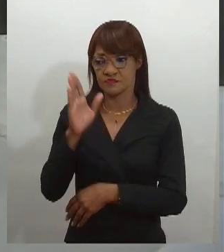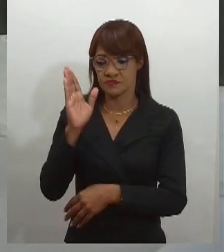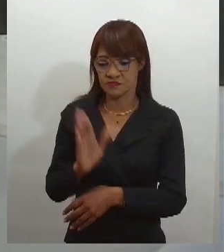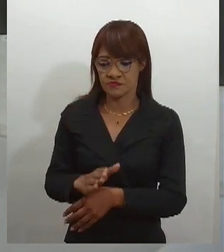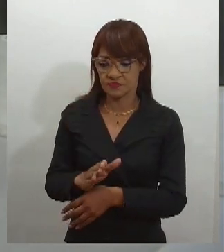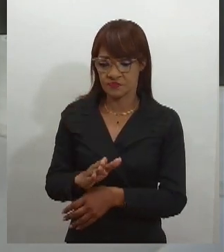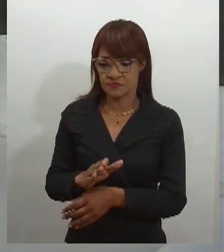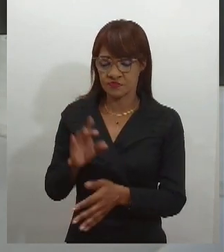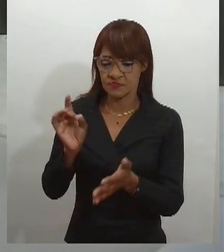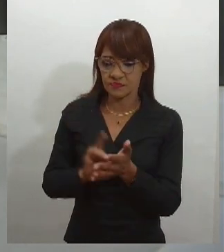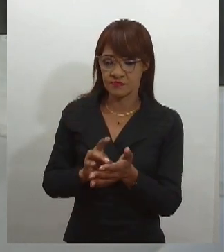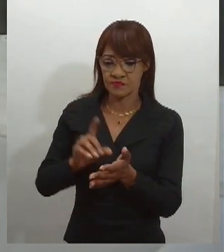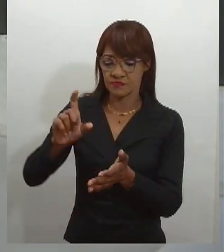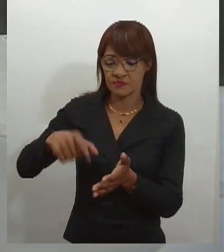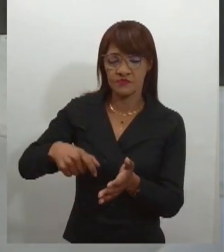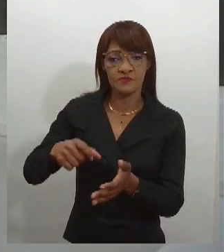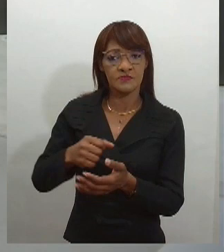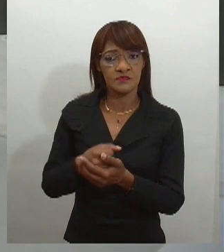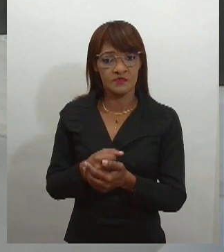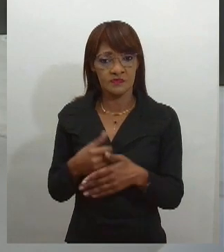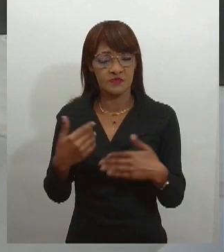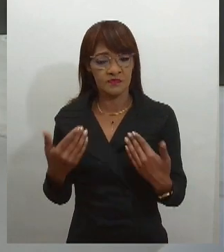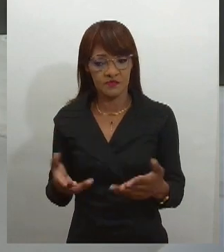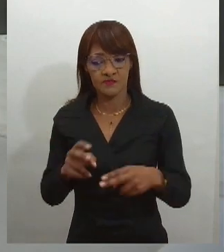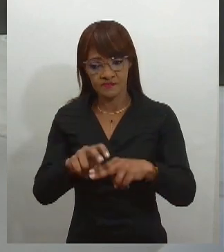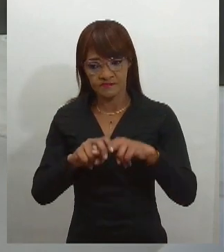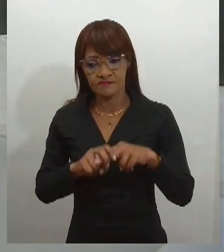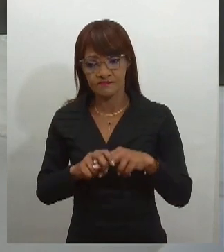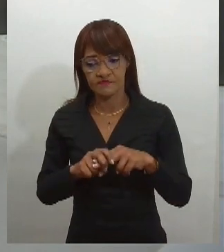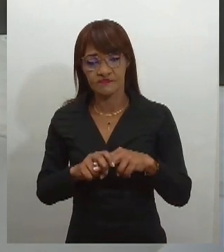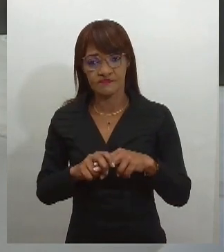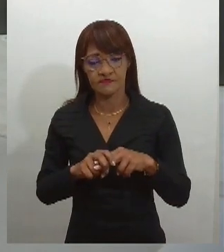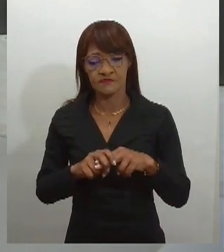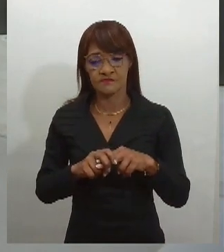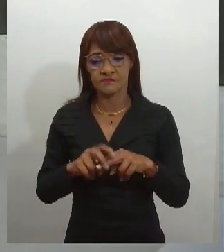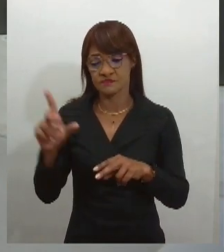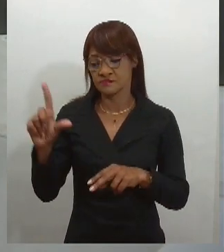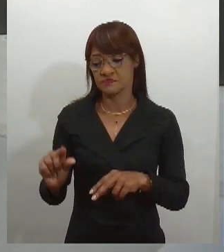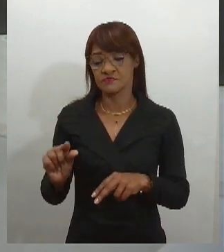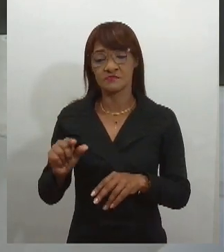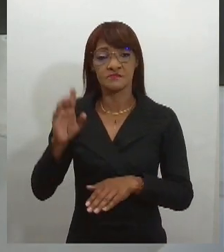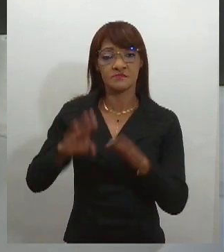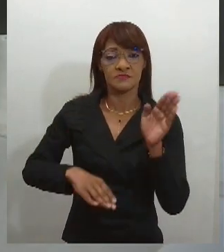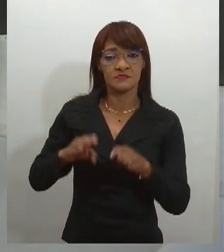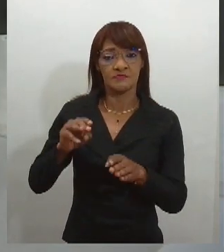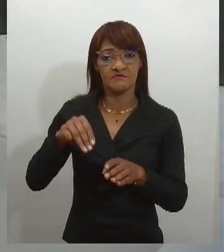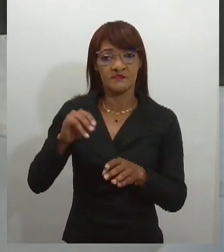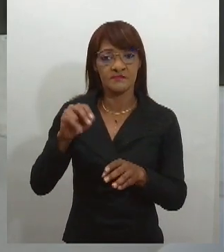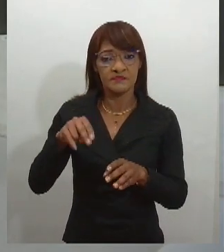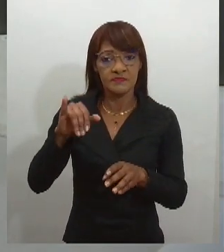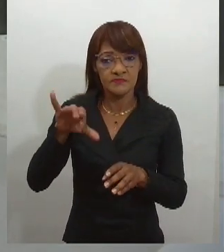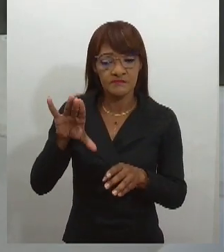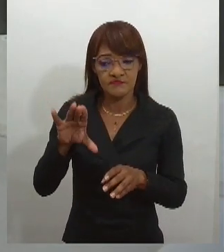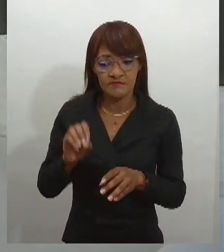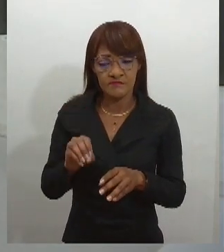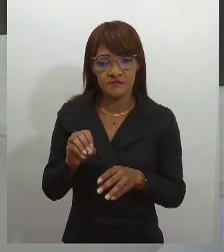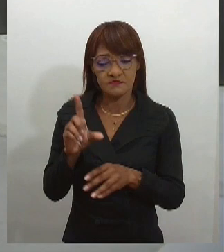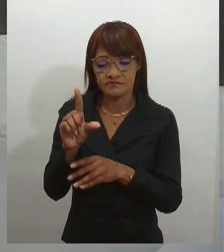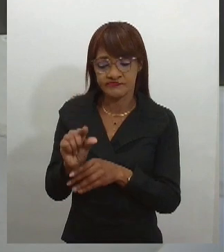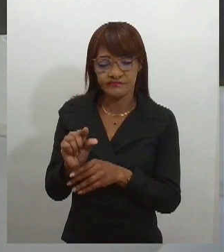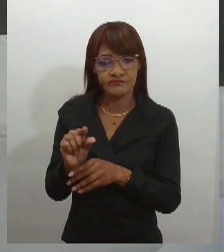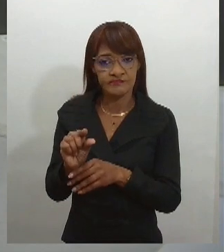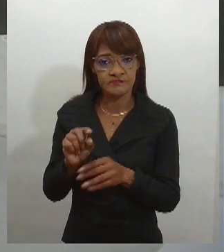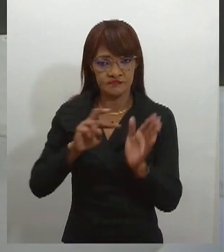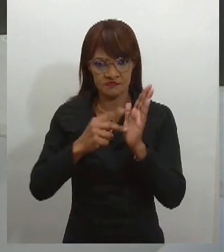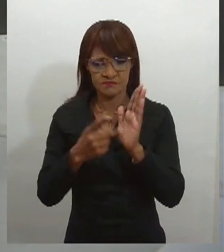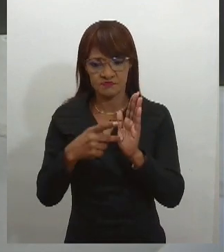do cartão e acabam pagando abaixo do mínimo, muitas vezes o mínimo. Esse valor significa que é o valor rotativo